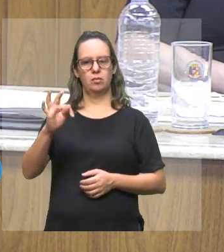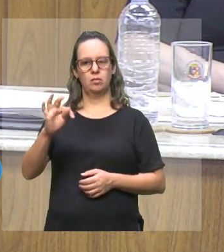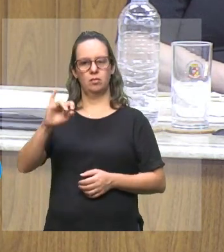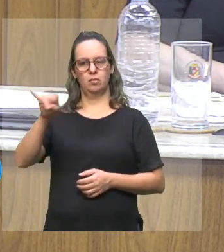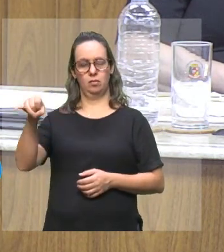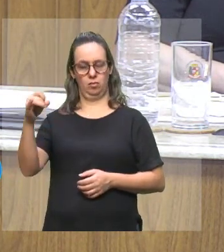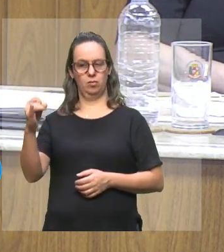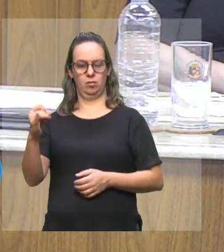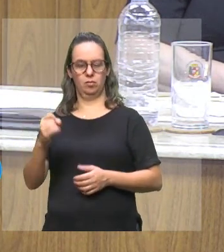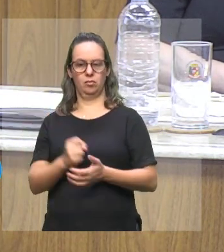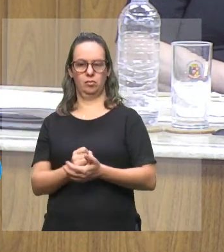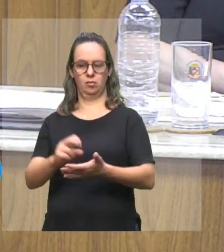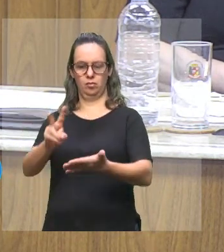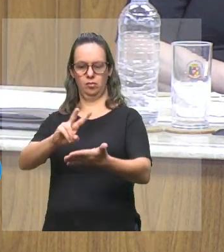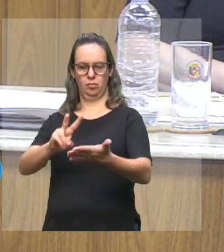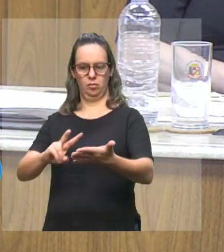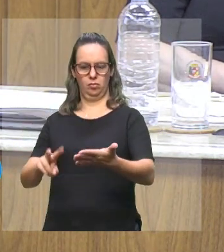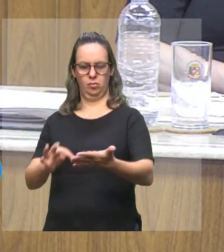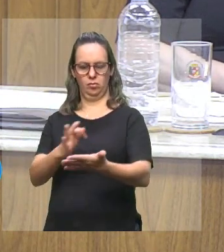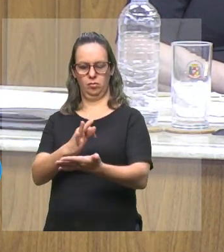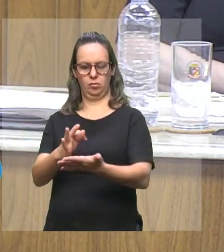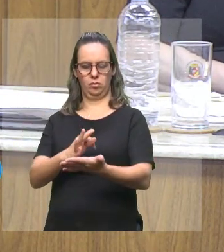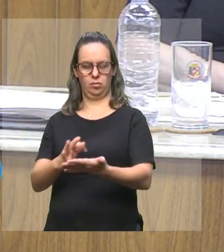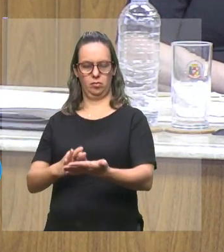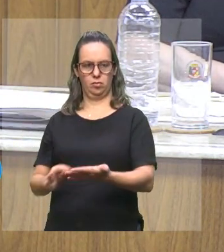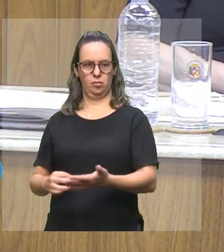em 2008.